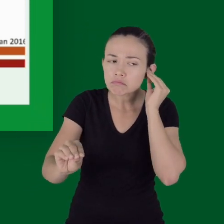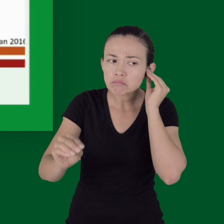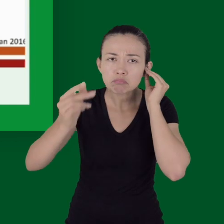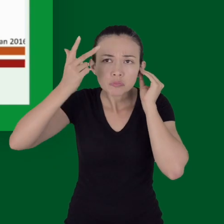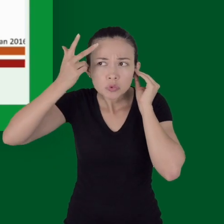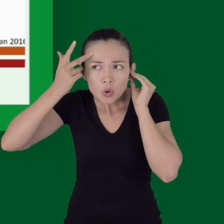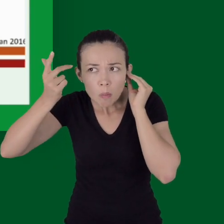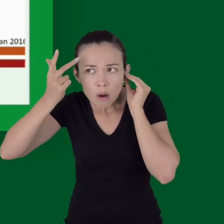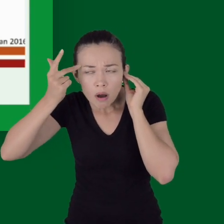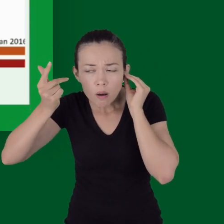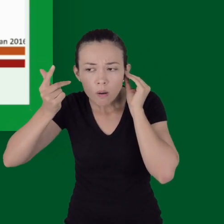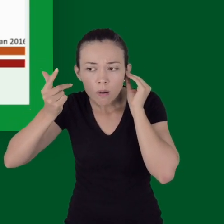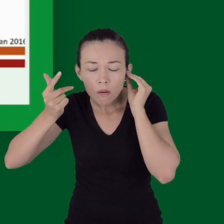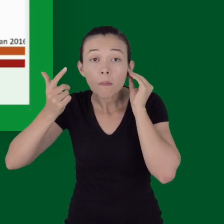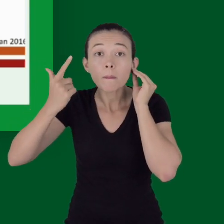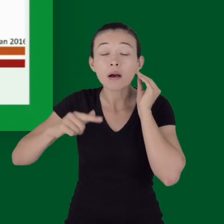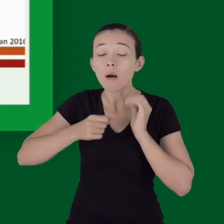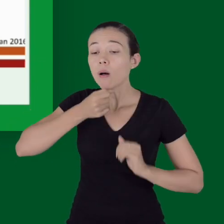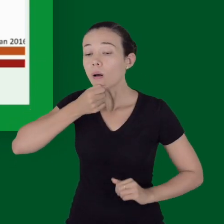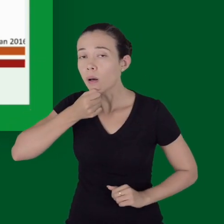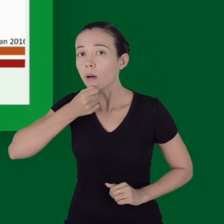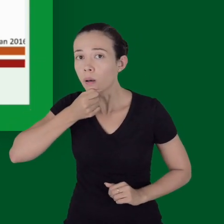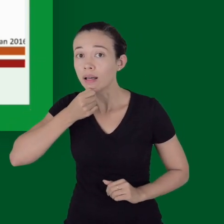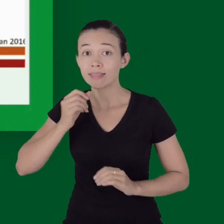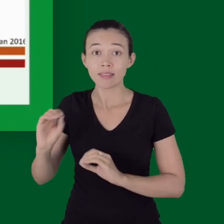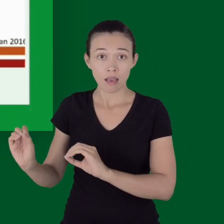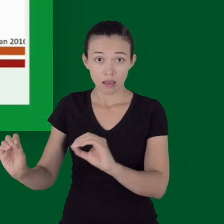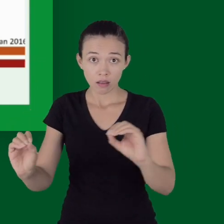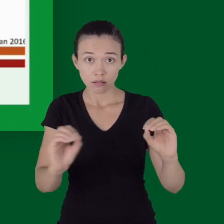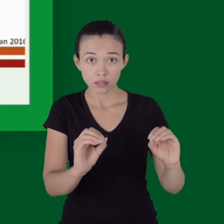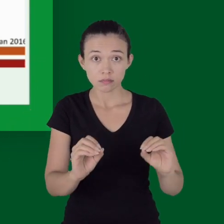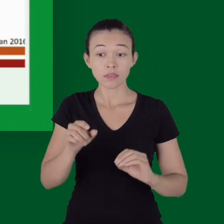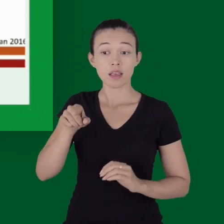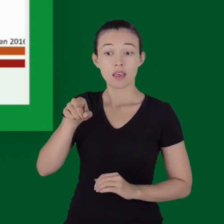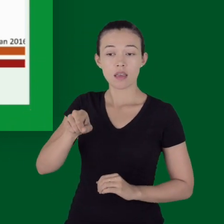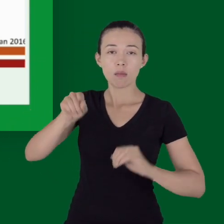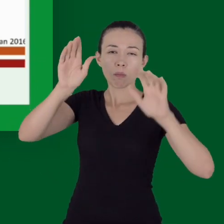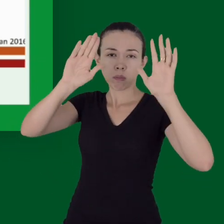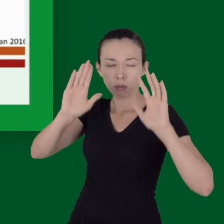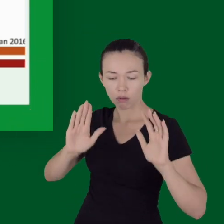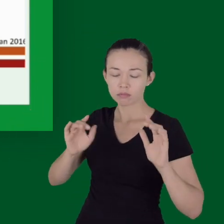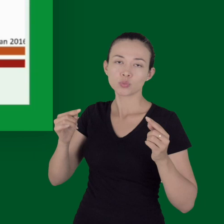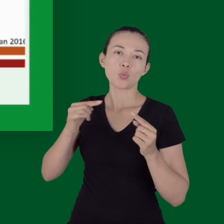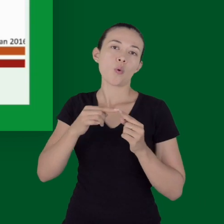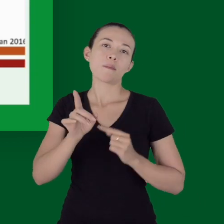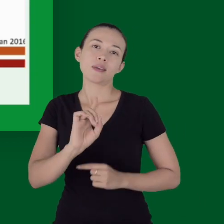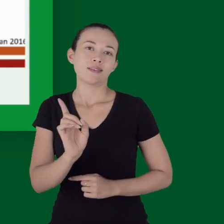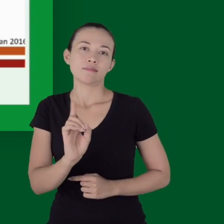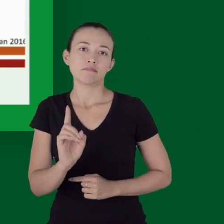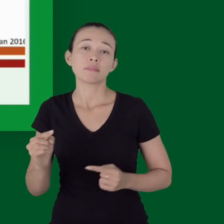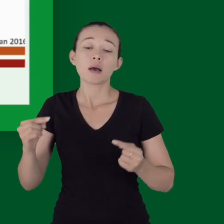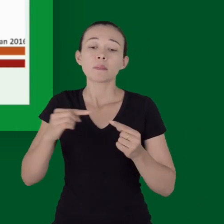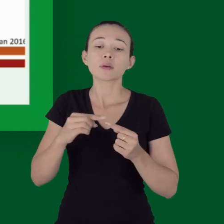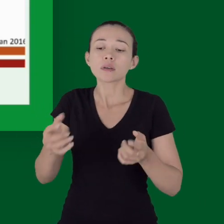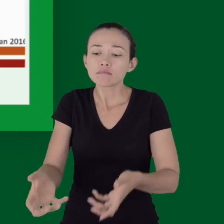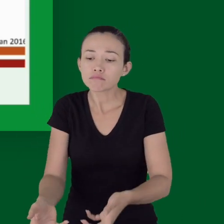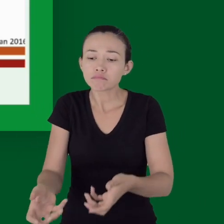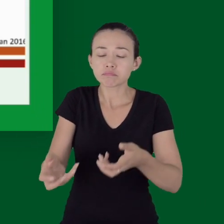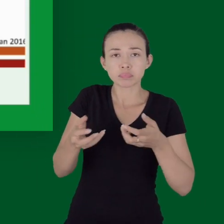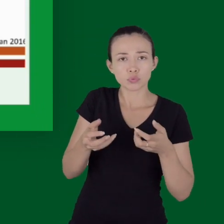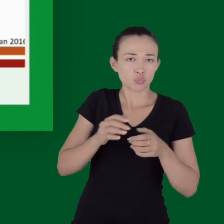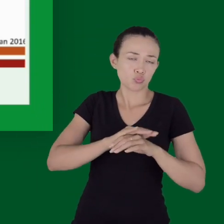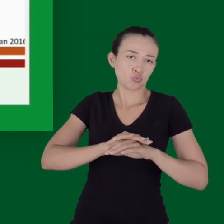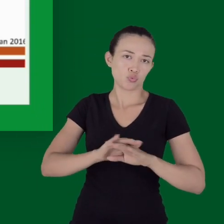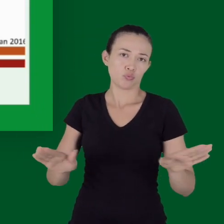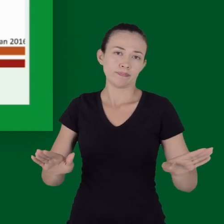uma ausculta normal e ele está sem tosse, esse paciente é classificado apenas como resgate, né? Nesse